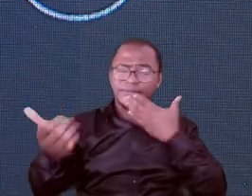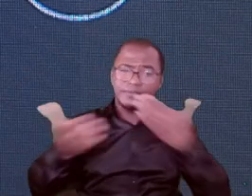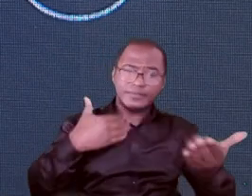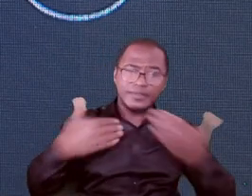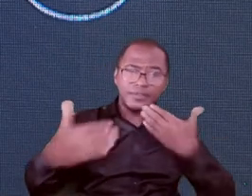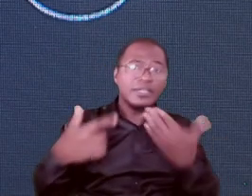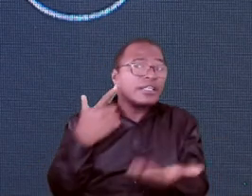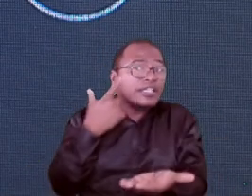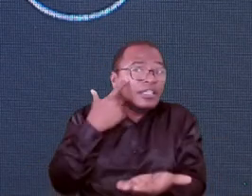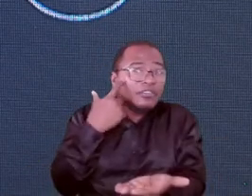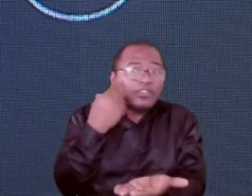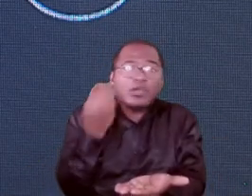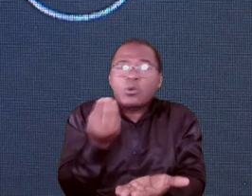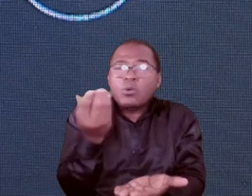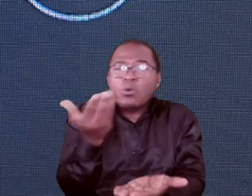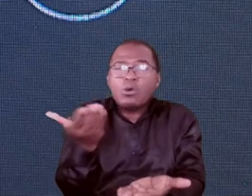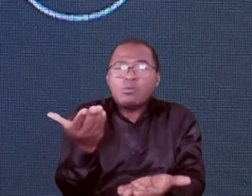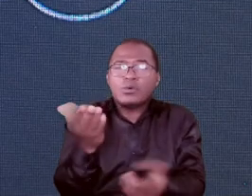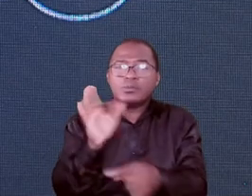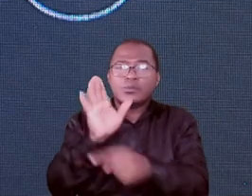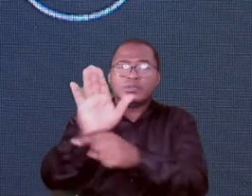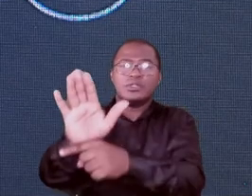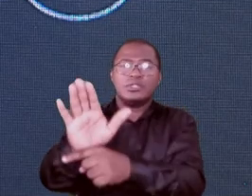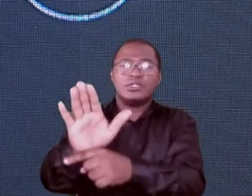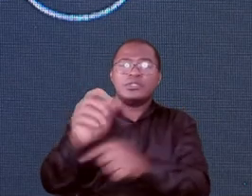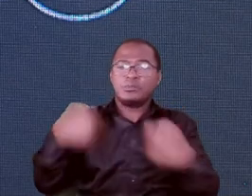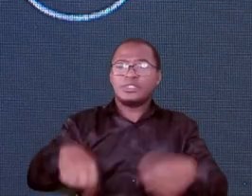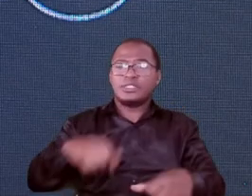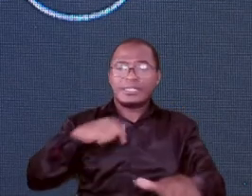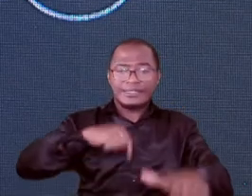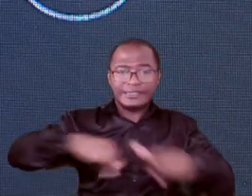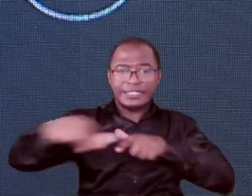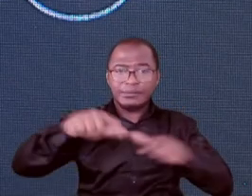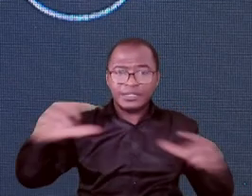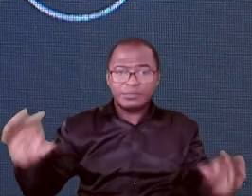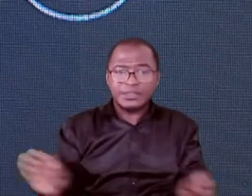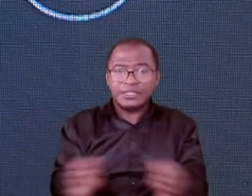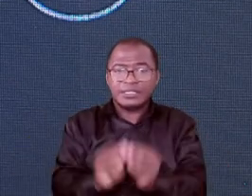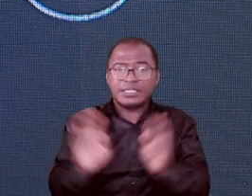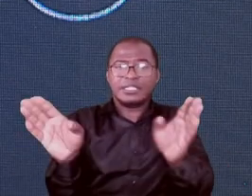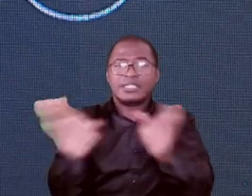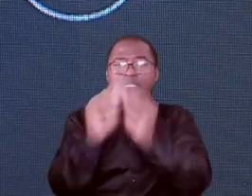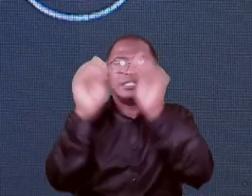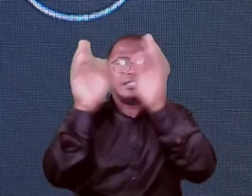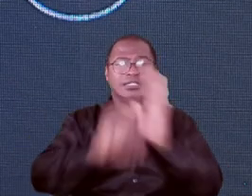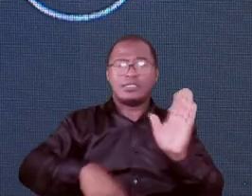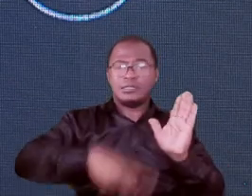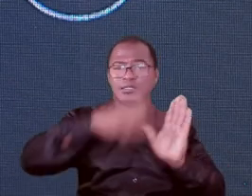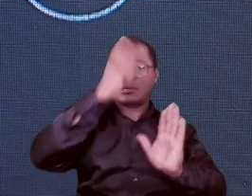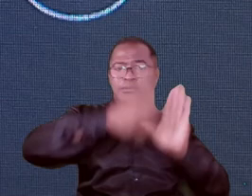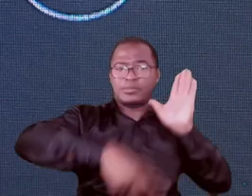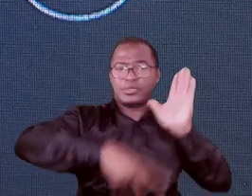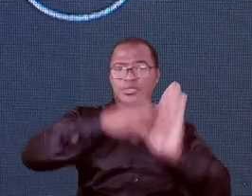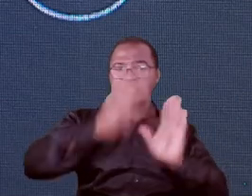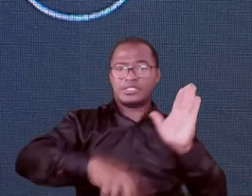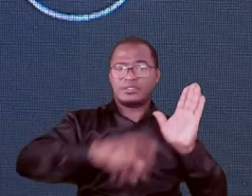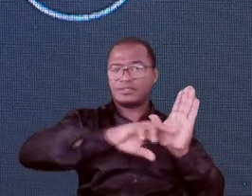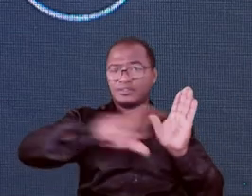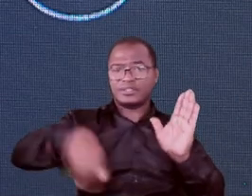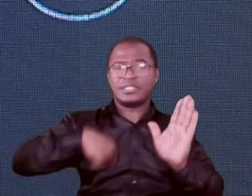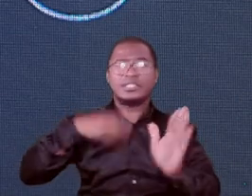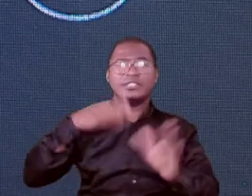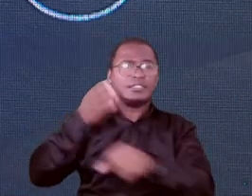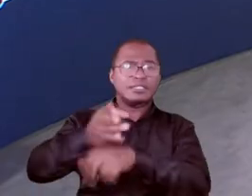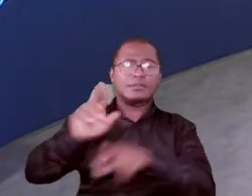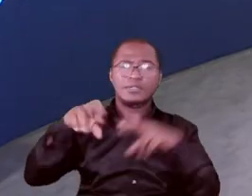tem que estar construindo projetos a gente tem revisões trimestrais com os grandes clientes tem reuniões semanais com as grandes